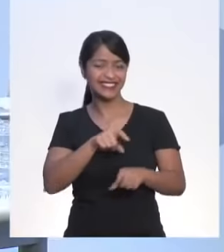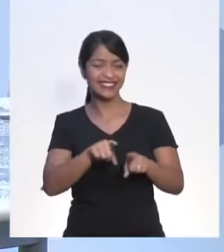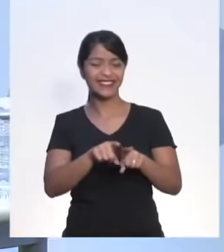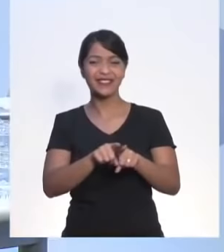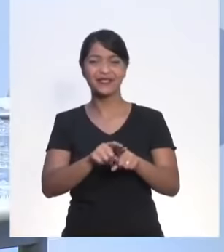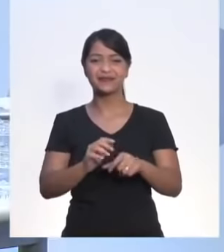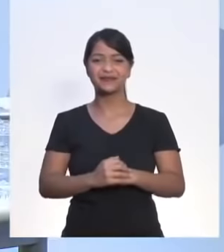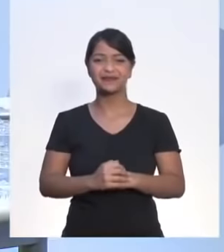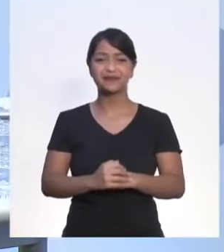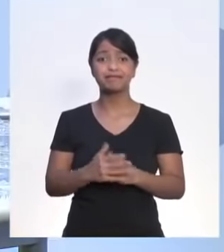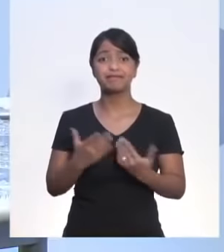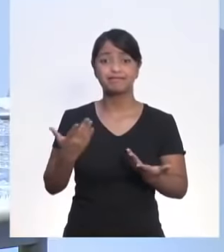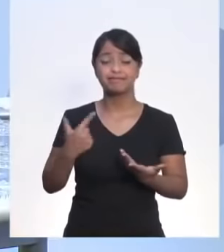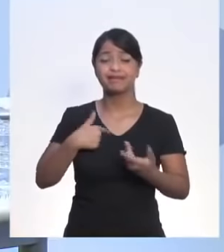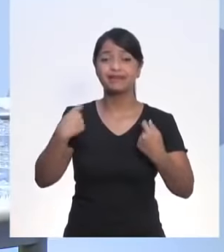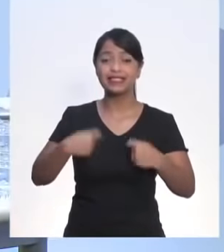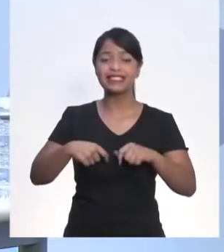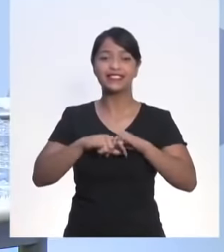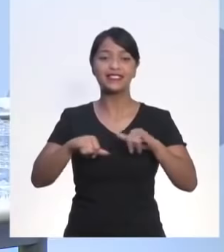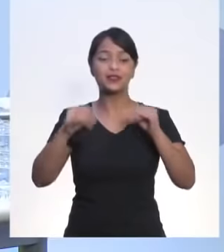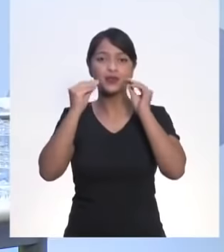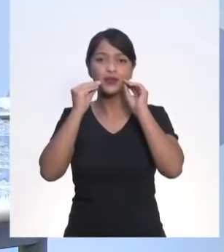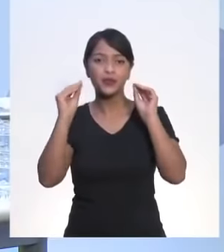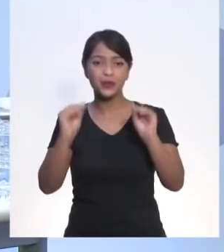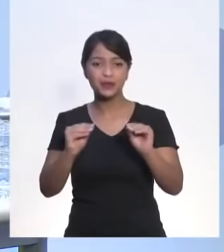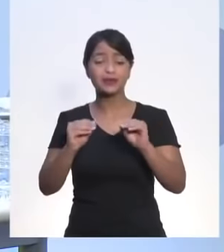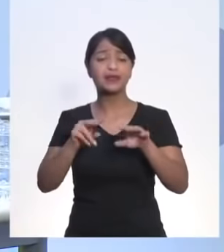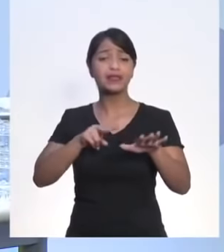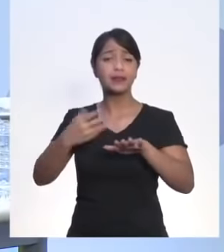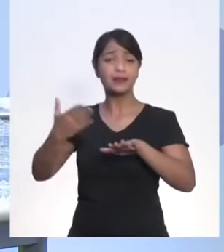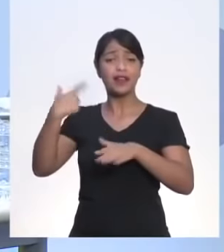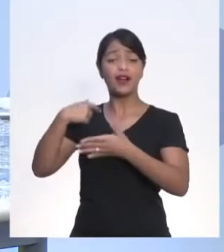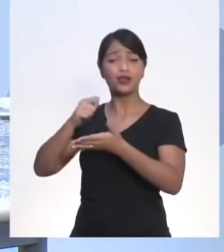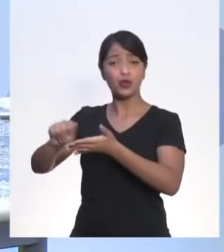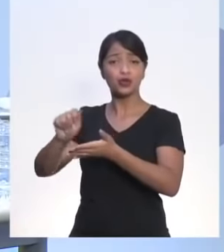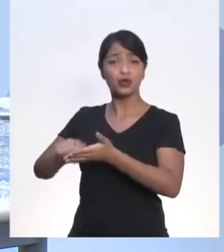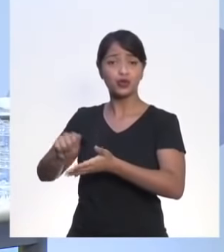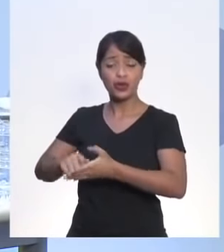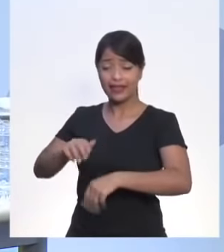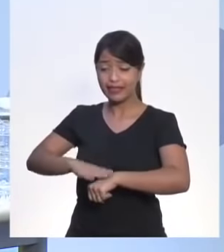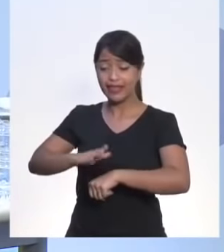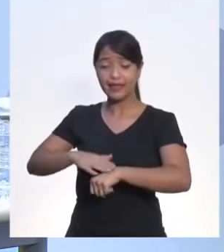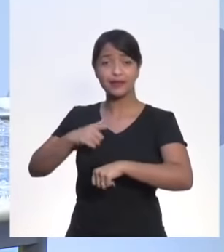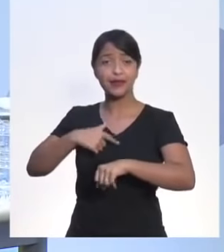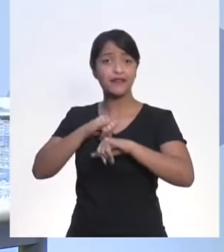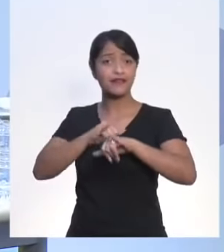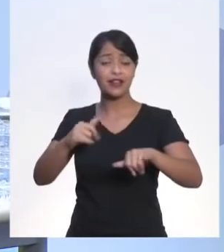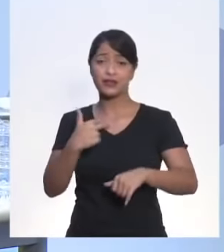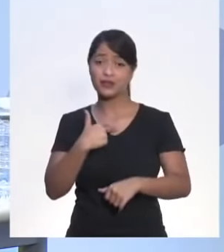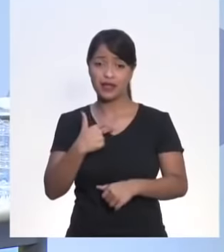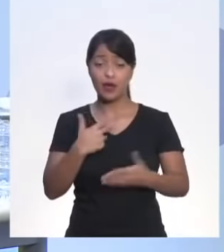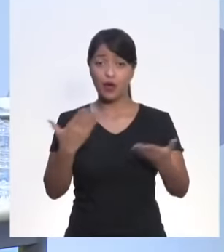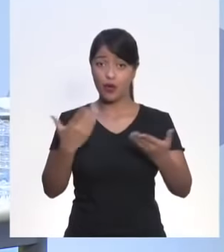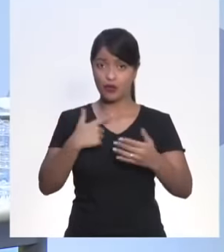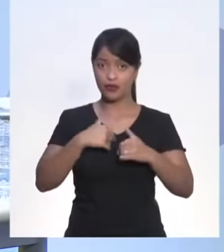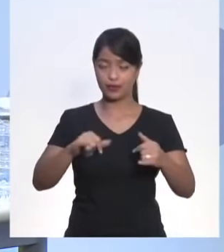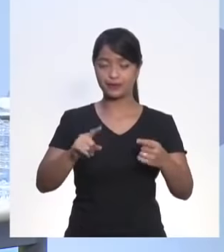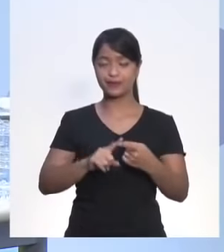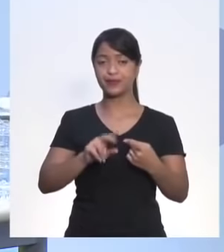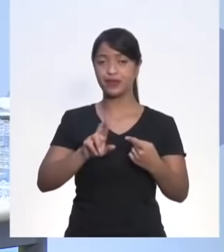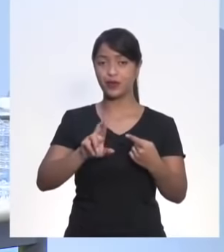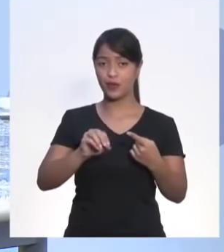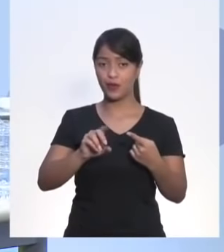tô devendo um monte de beijo que eu anotei, sei lá, desde semana passada e não tá dando tempo. Vou passar agora, tá? Então vamos lá.